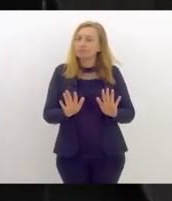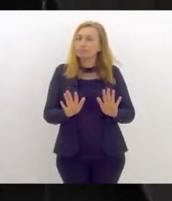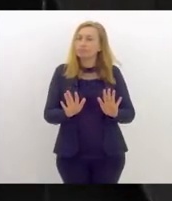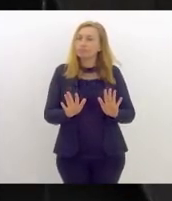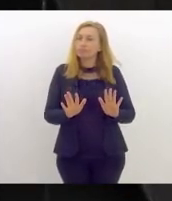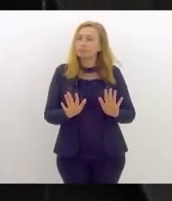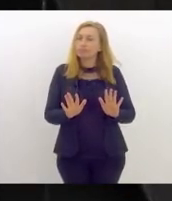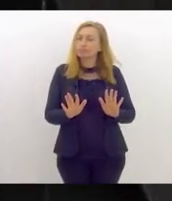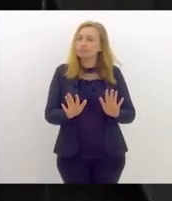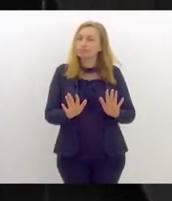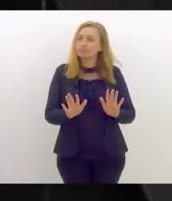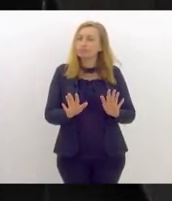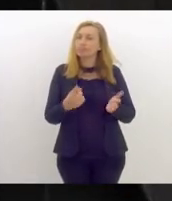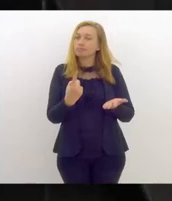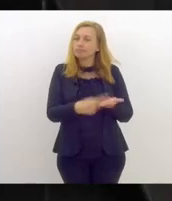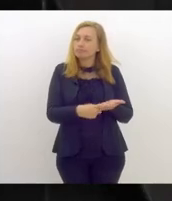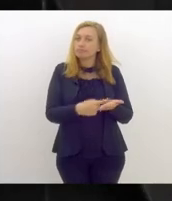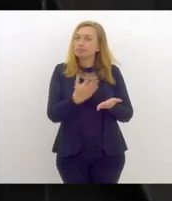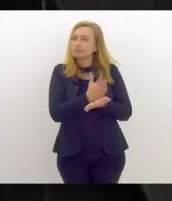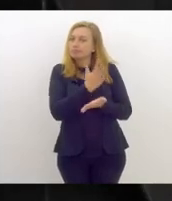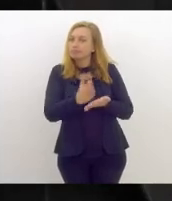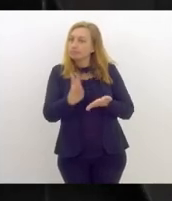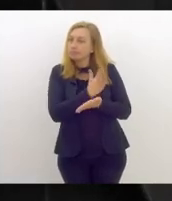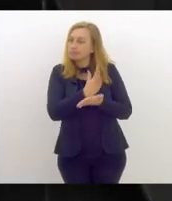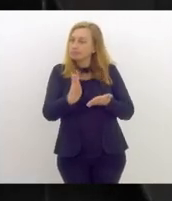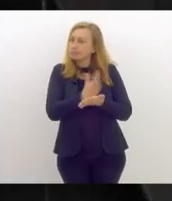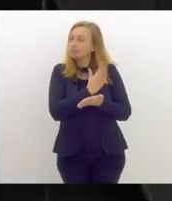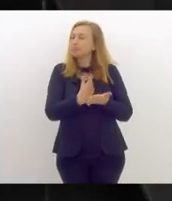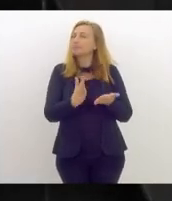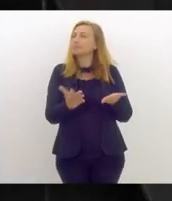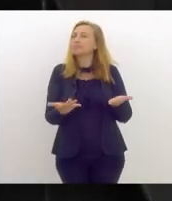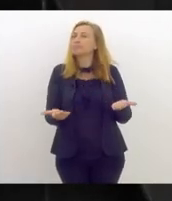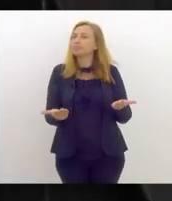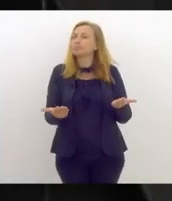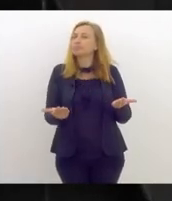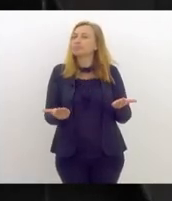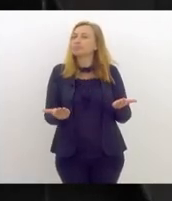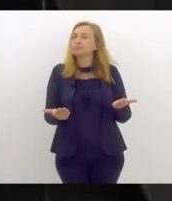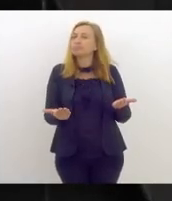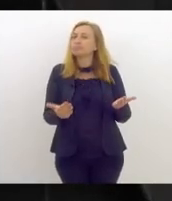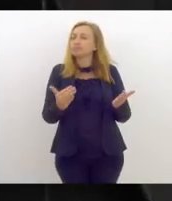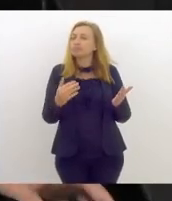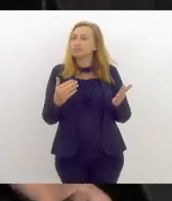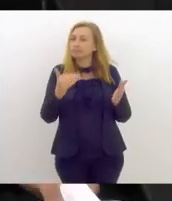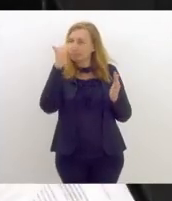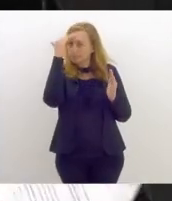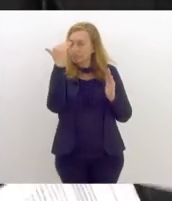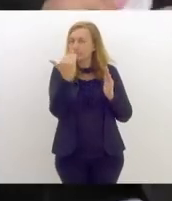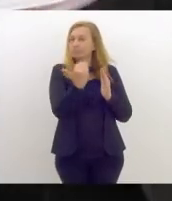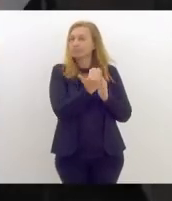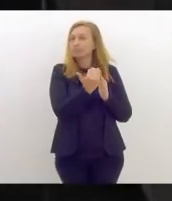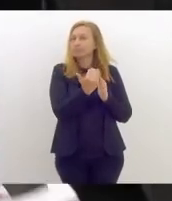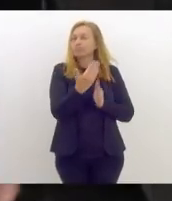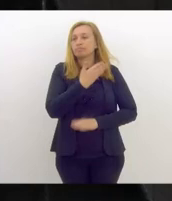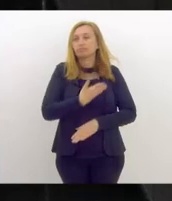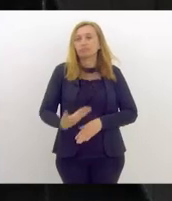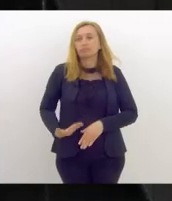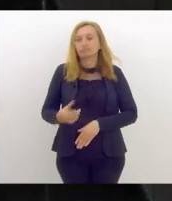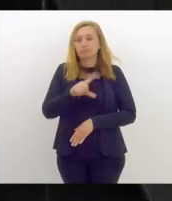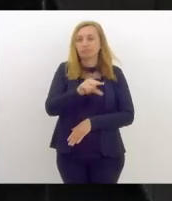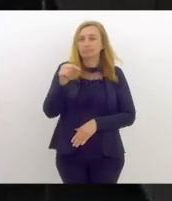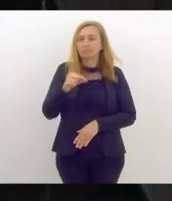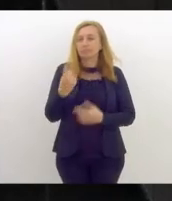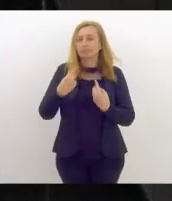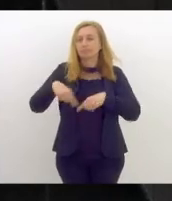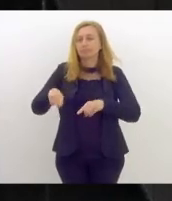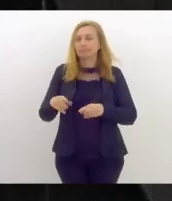que certos compromissos sejam sejam honrados pelo governo eleito Sobretudo com